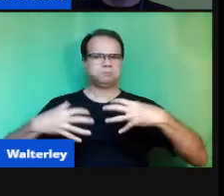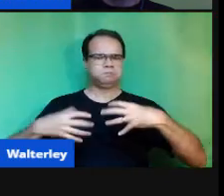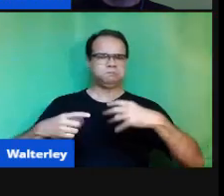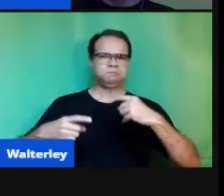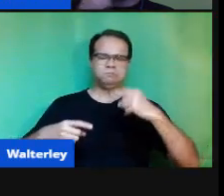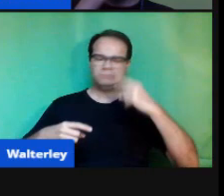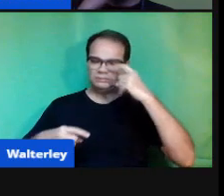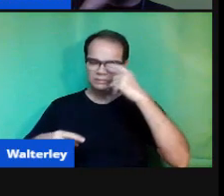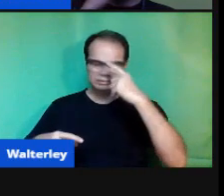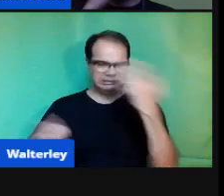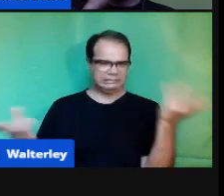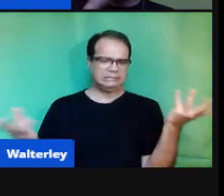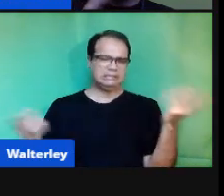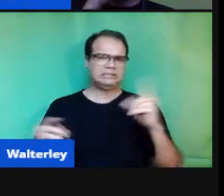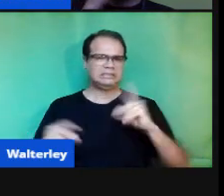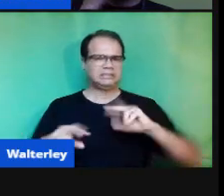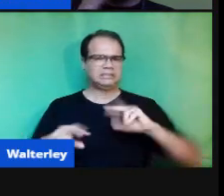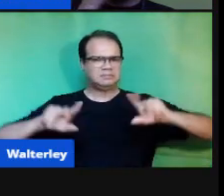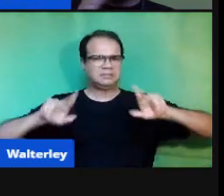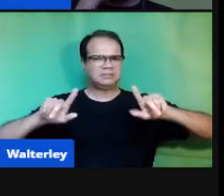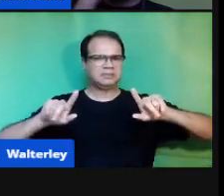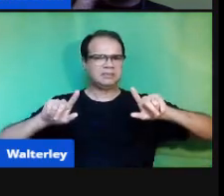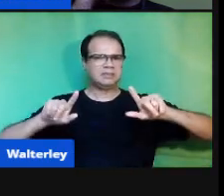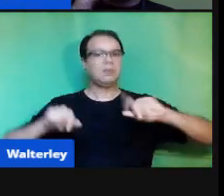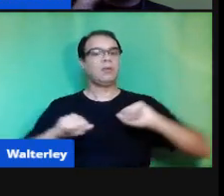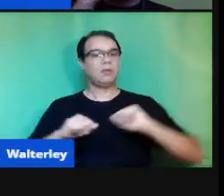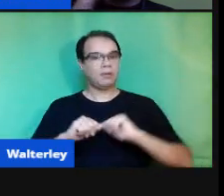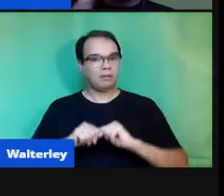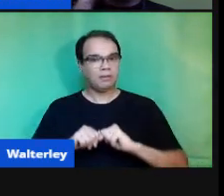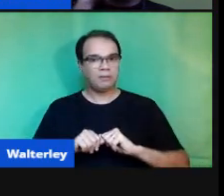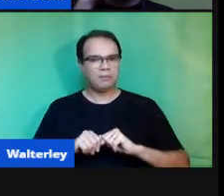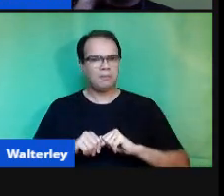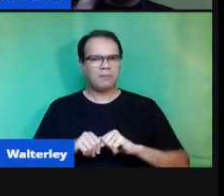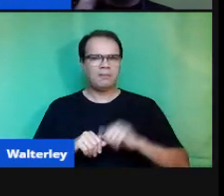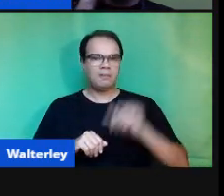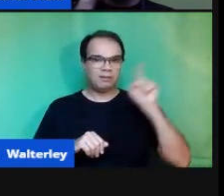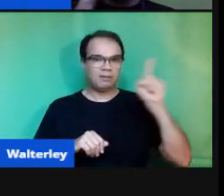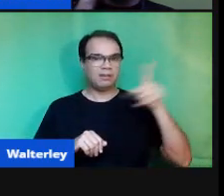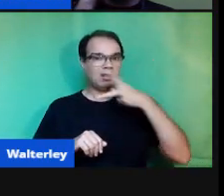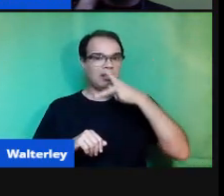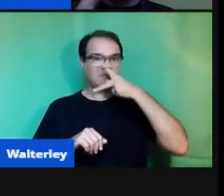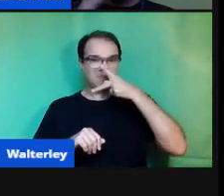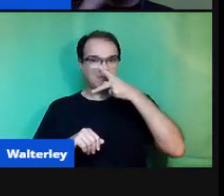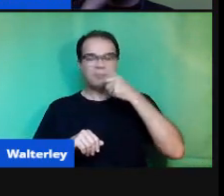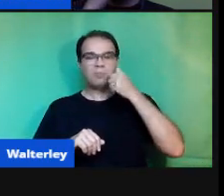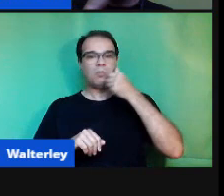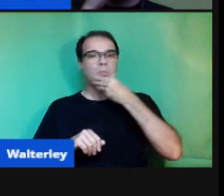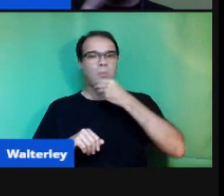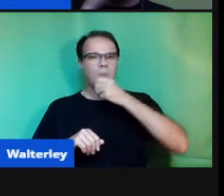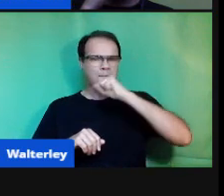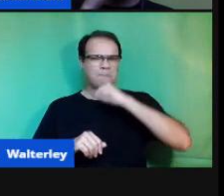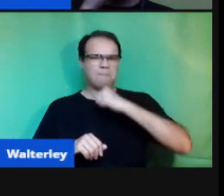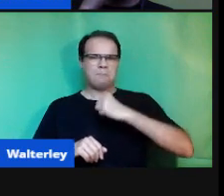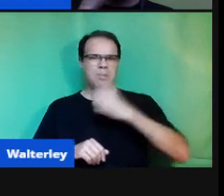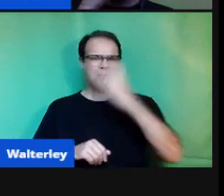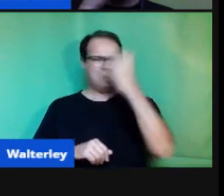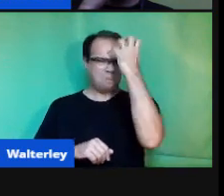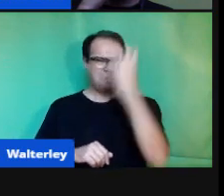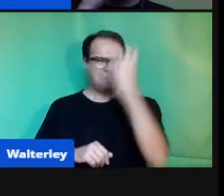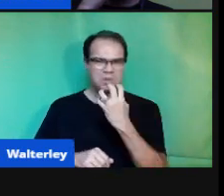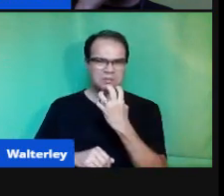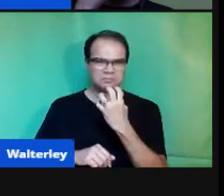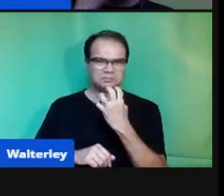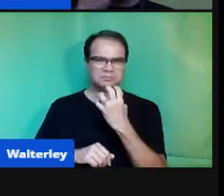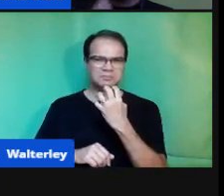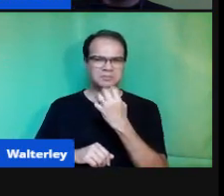tô grávida. Minha mãe ficou desesperada. Meu pai, a gente foi conversar. Um ano, depois a gente voltou a conversar, depois que ele viu que não tinha